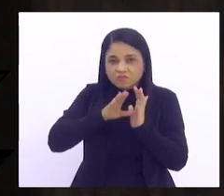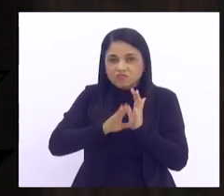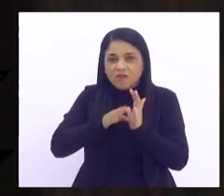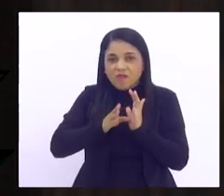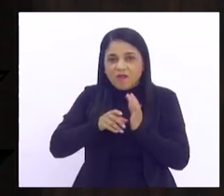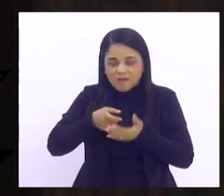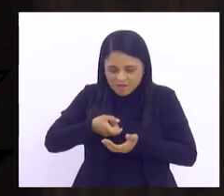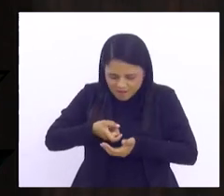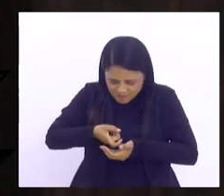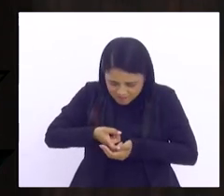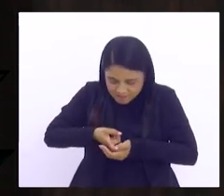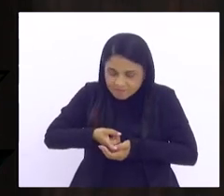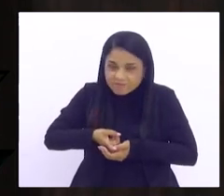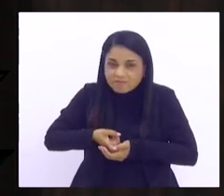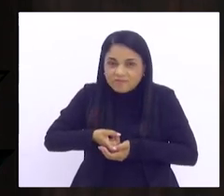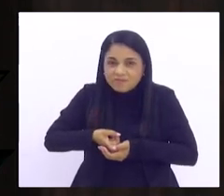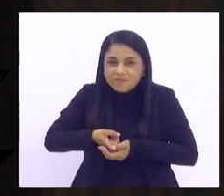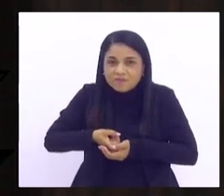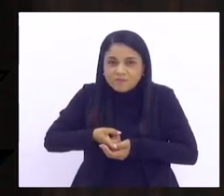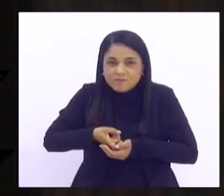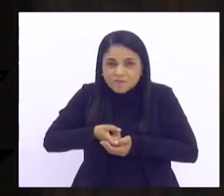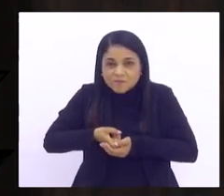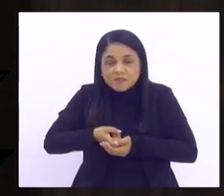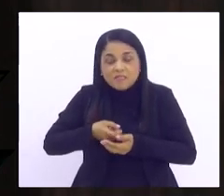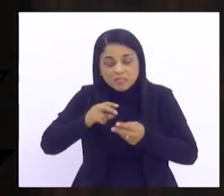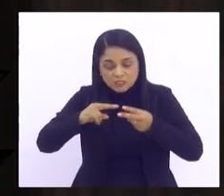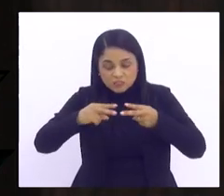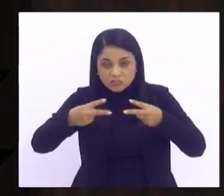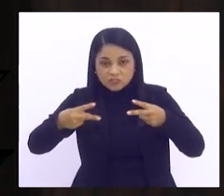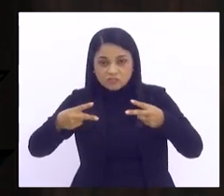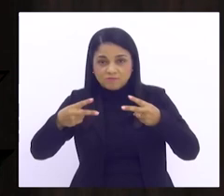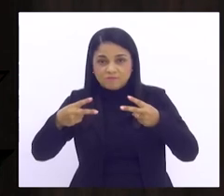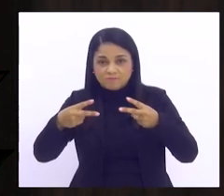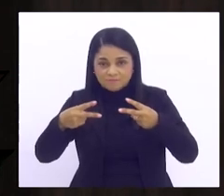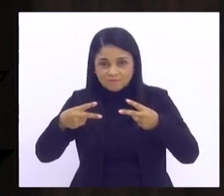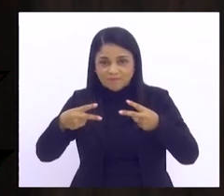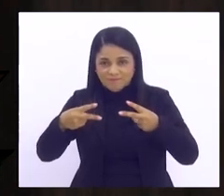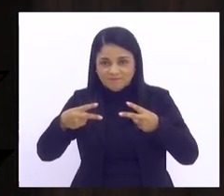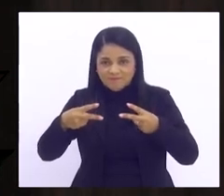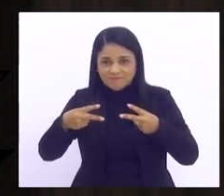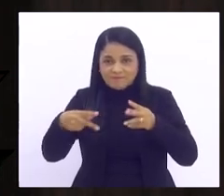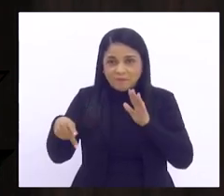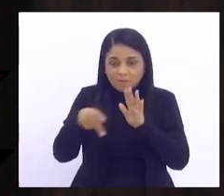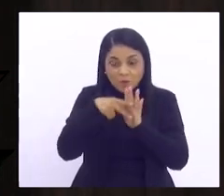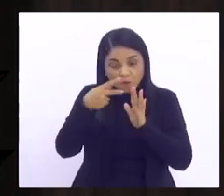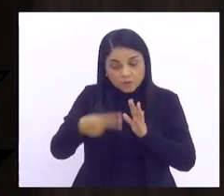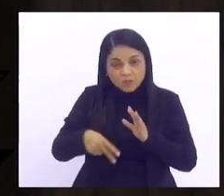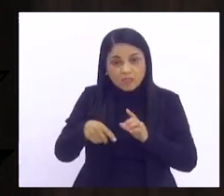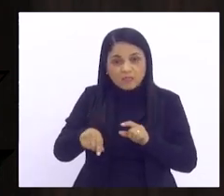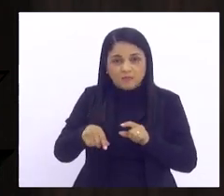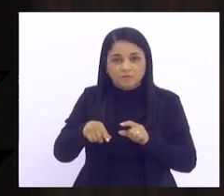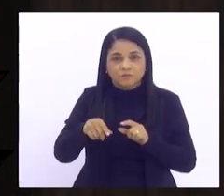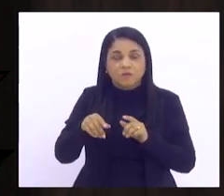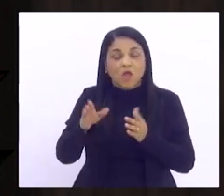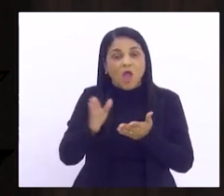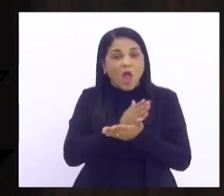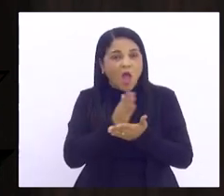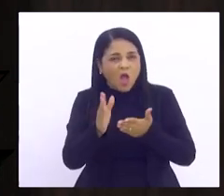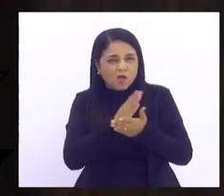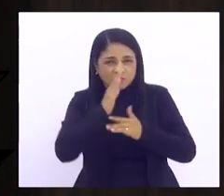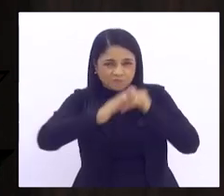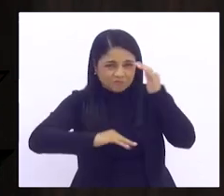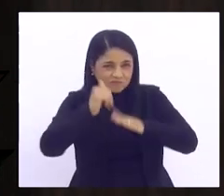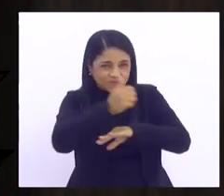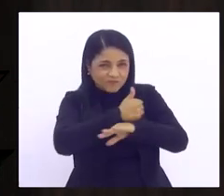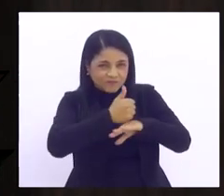bebê, ele tem um patrimônio genético próprio. Então, algumas verdades inconvenientes para os abortistas. Os